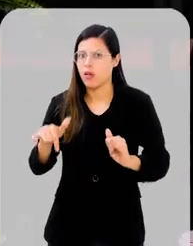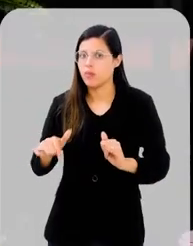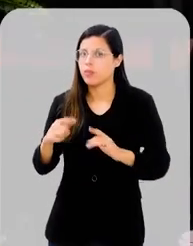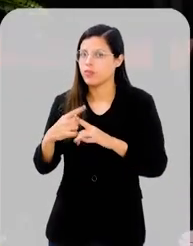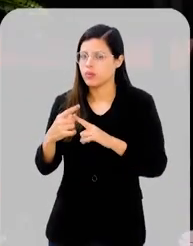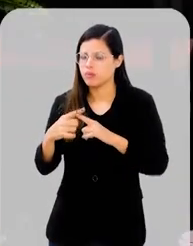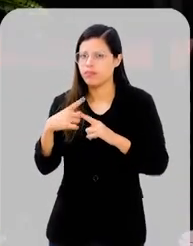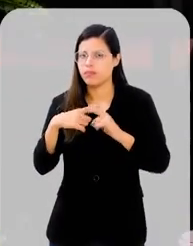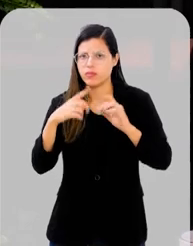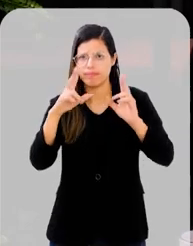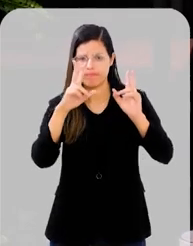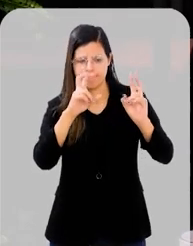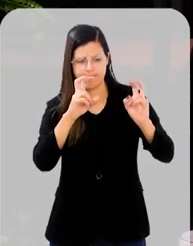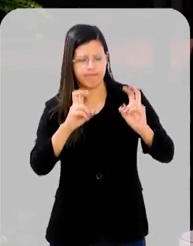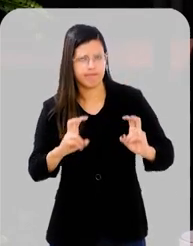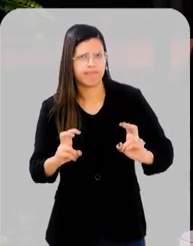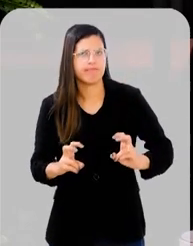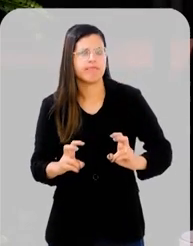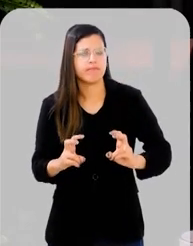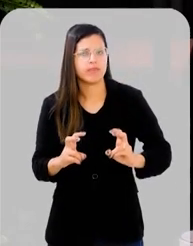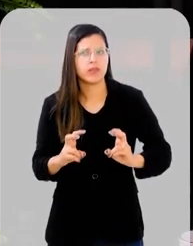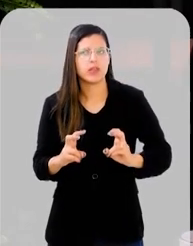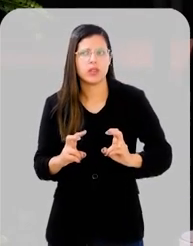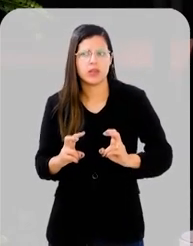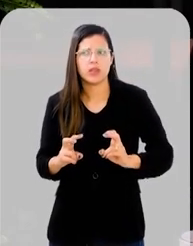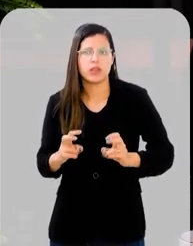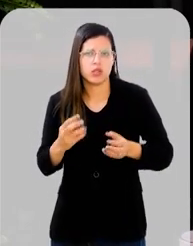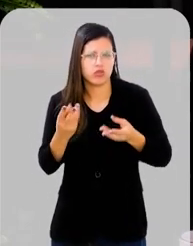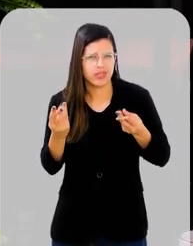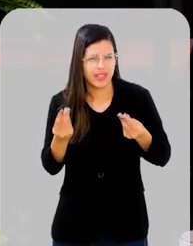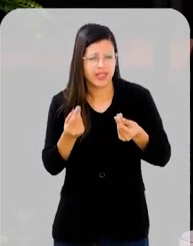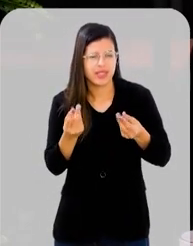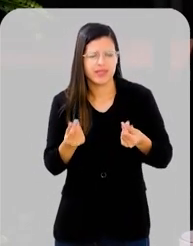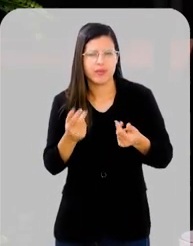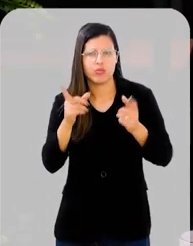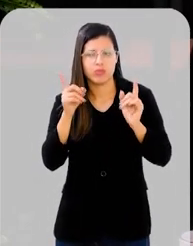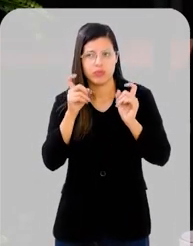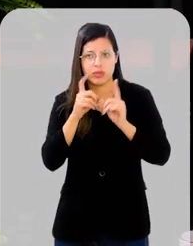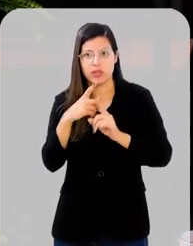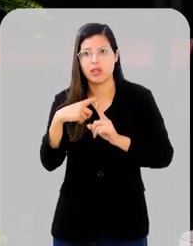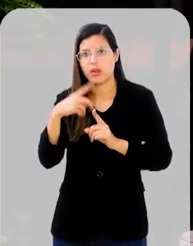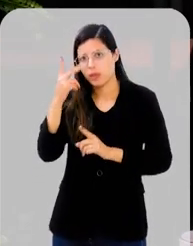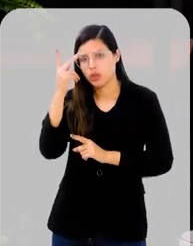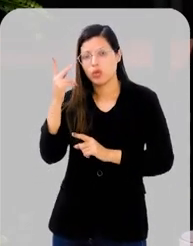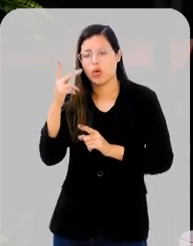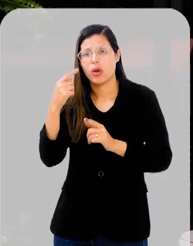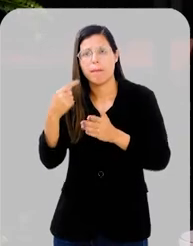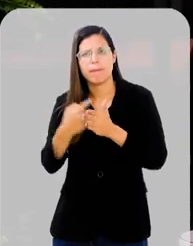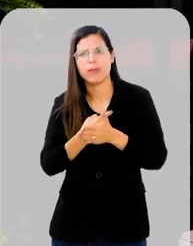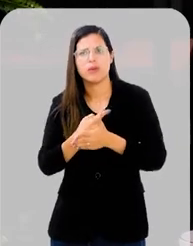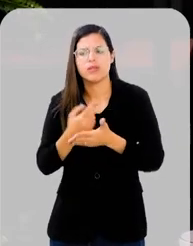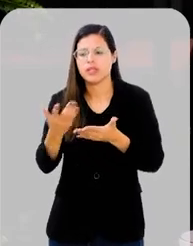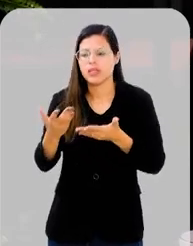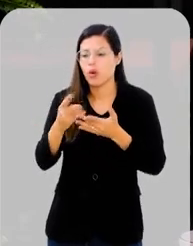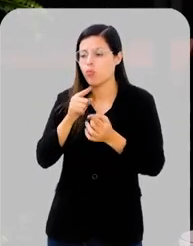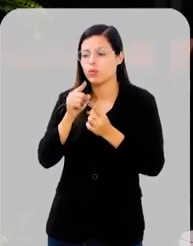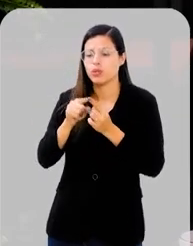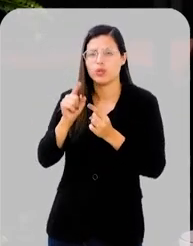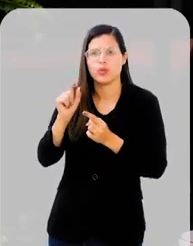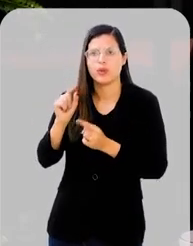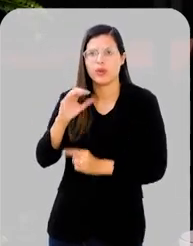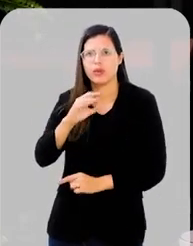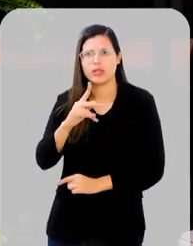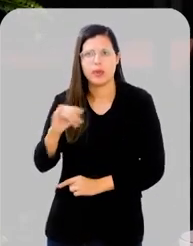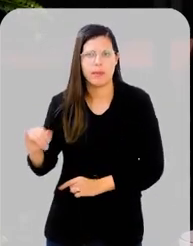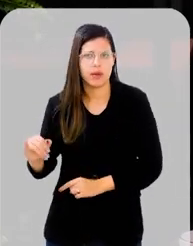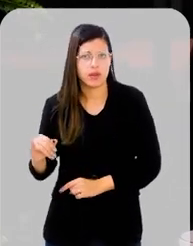descortina uma série de questões que são extremamente sensíveis e que tem gente que me pergunta o que que você quer com a CPI eu falei simples